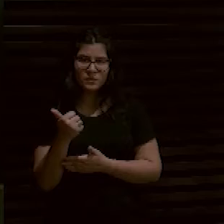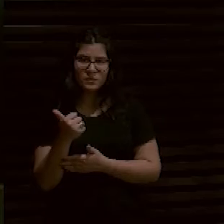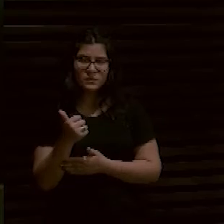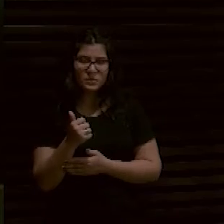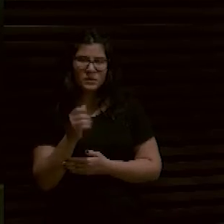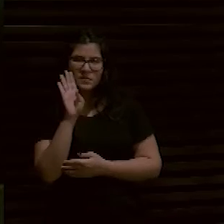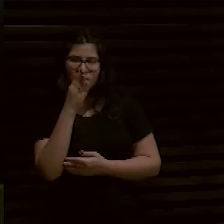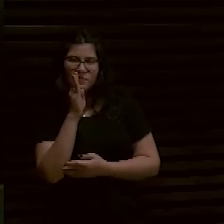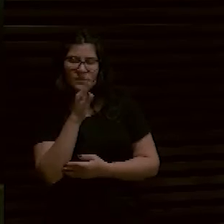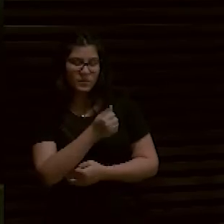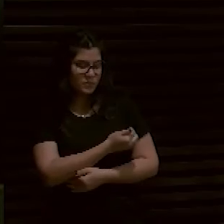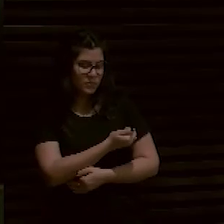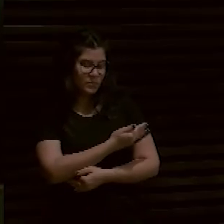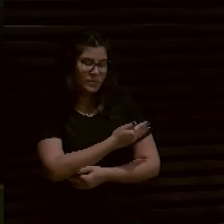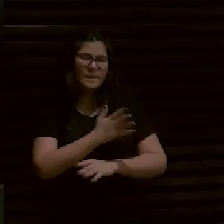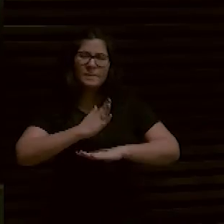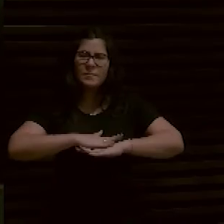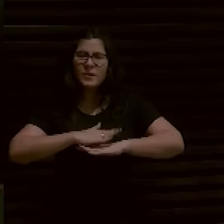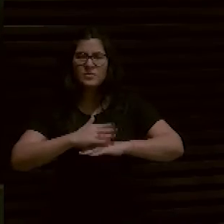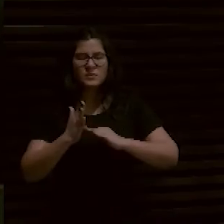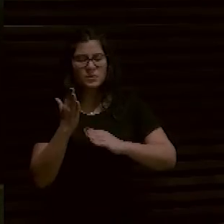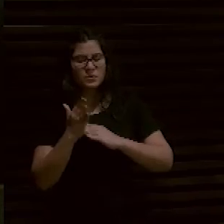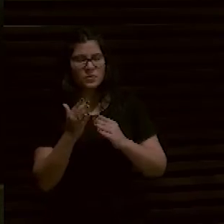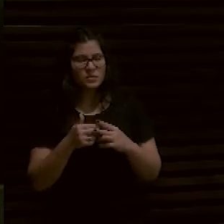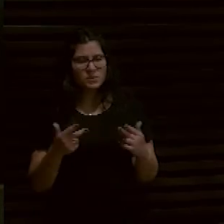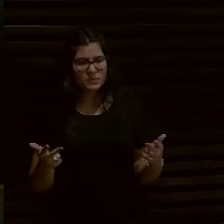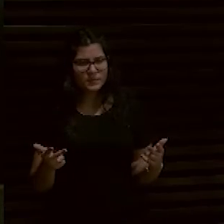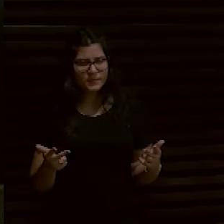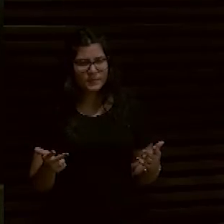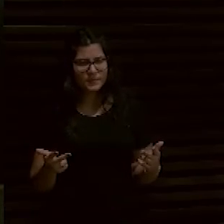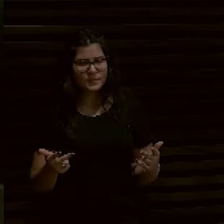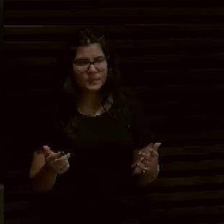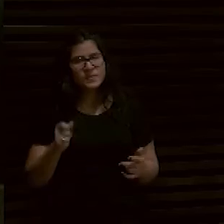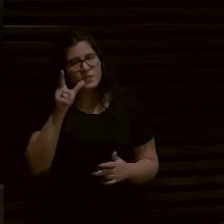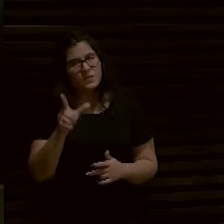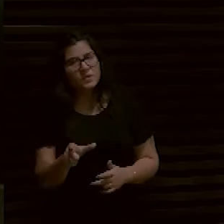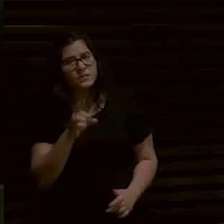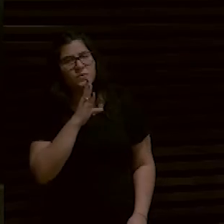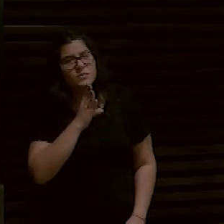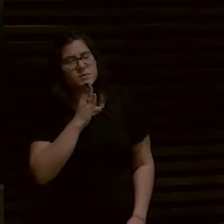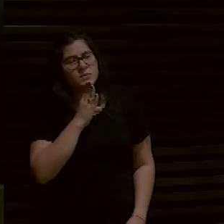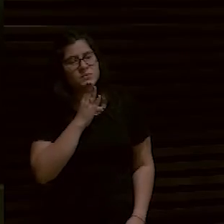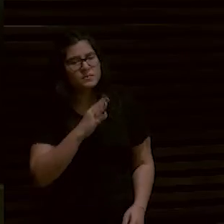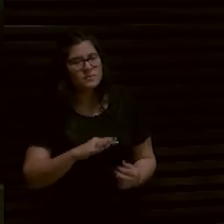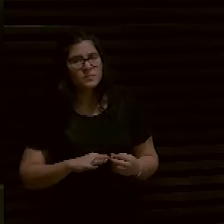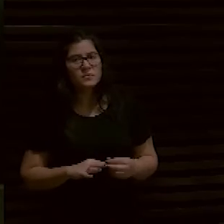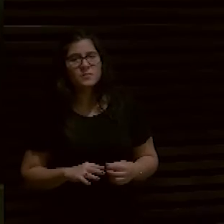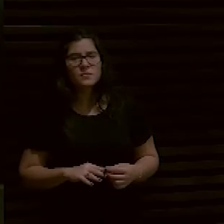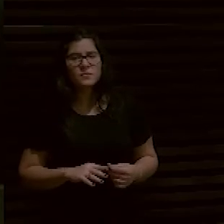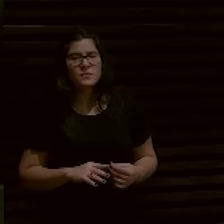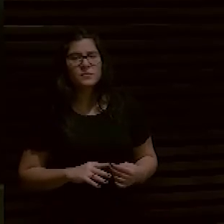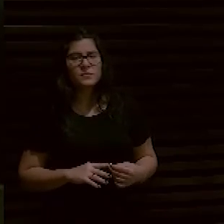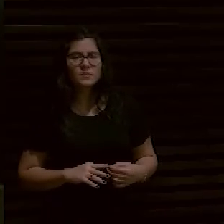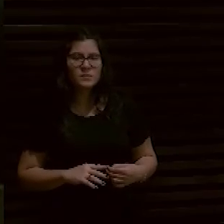coração mais do que todas as coisas. Quem o conhecerá? E